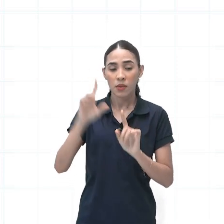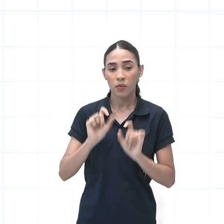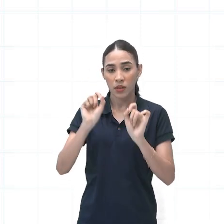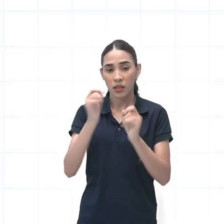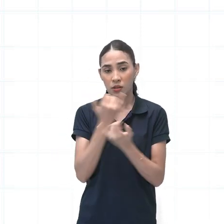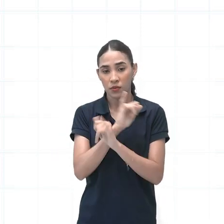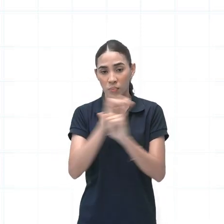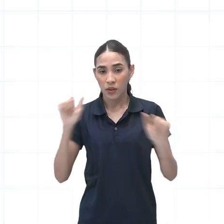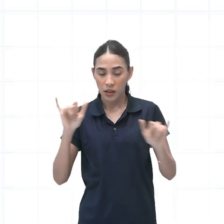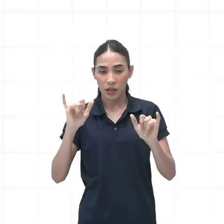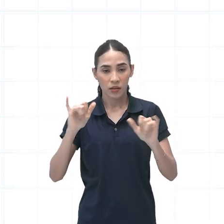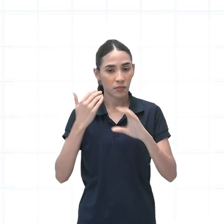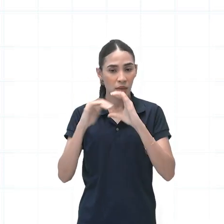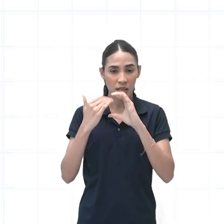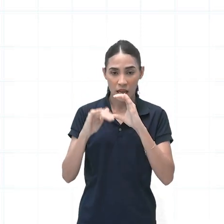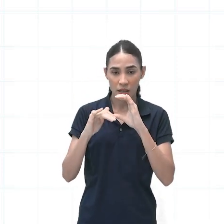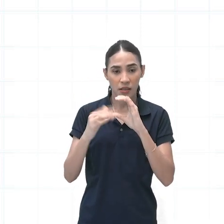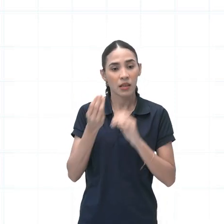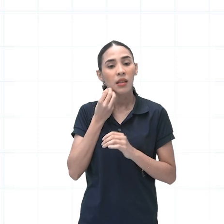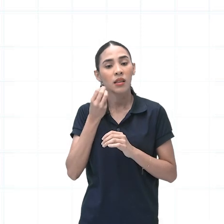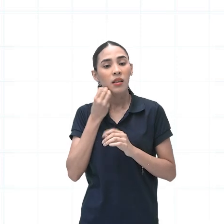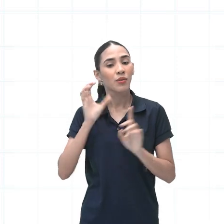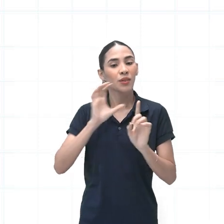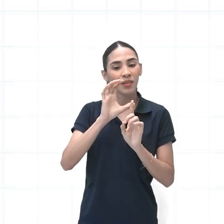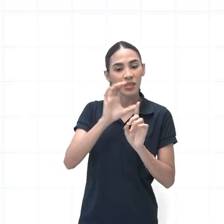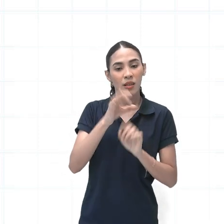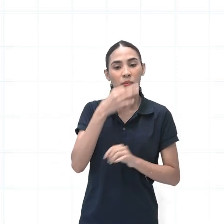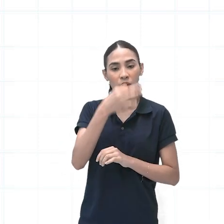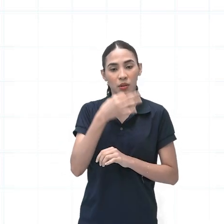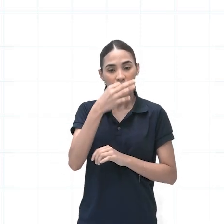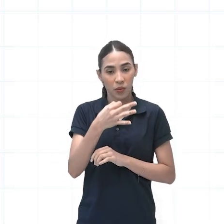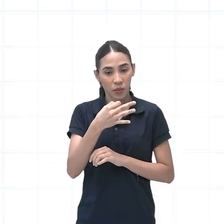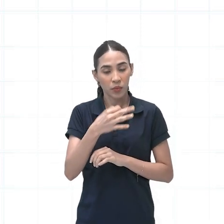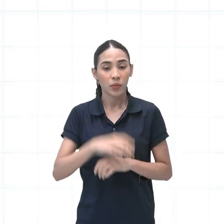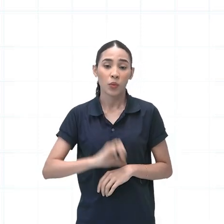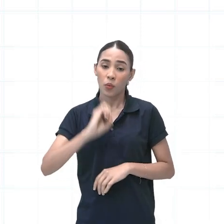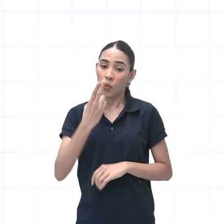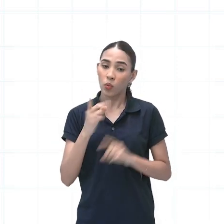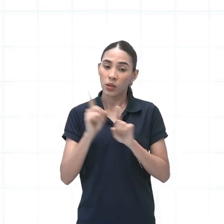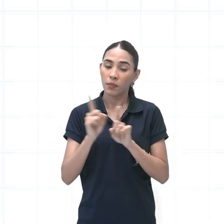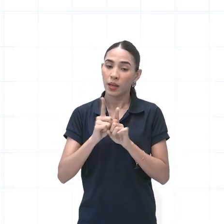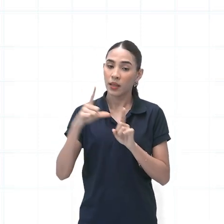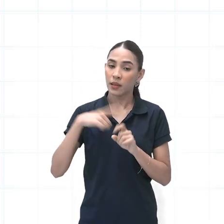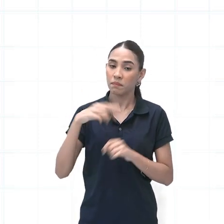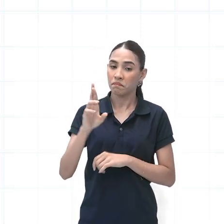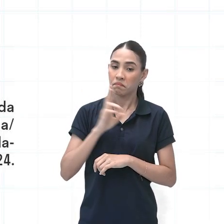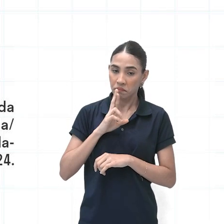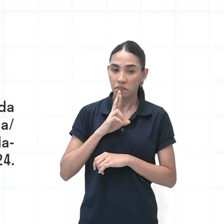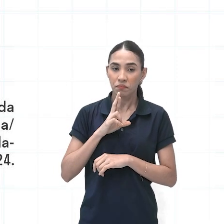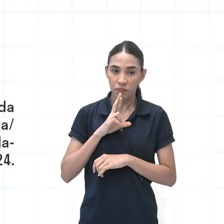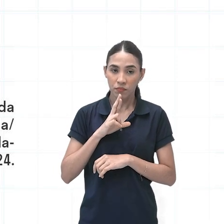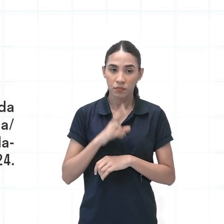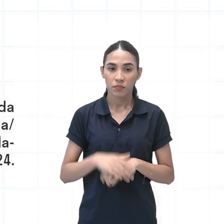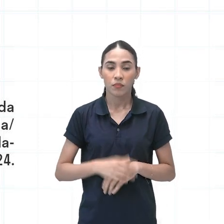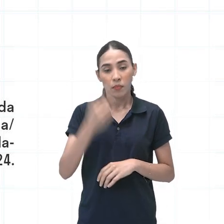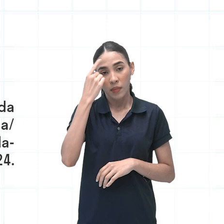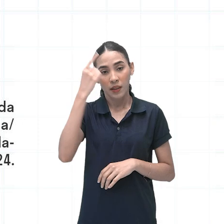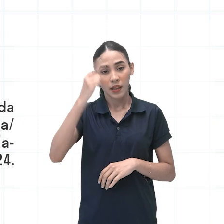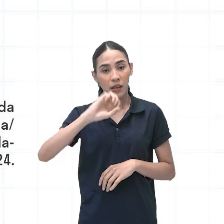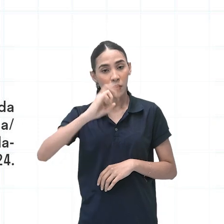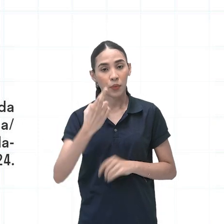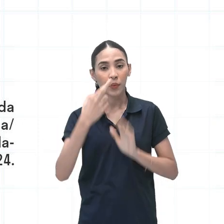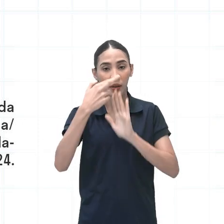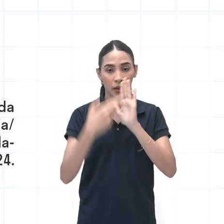principal divulgar uma mensagem, buscando influenciar opiniões ou obter adesão para uma